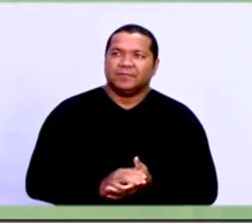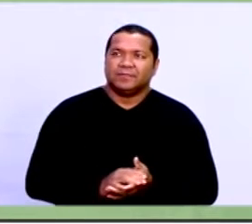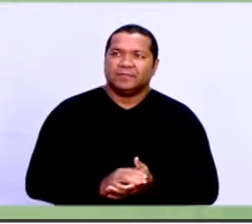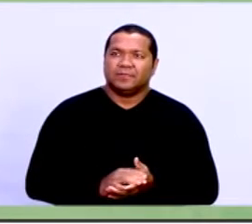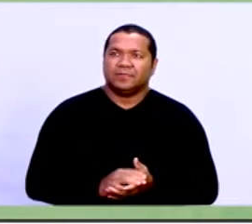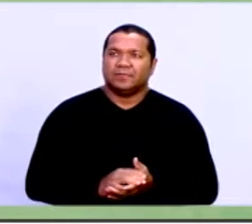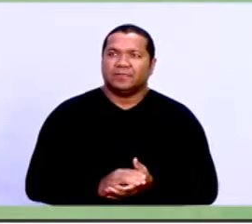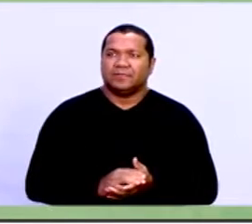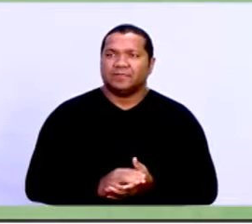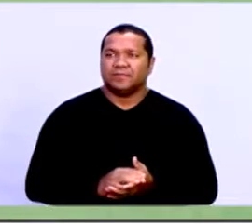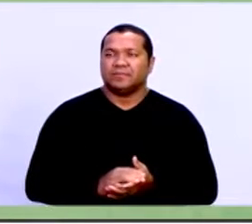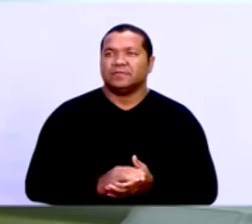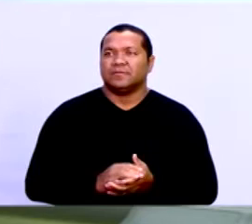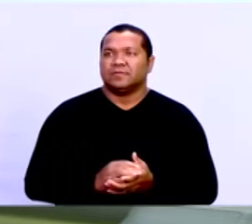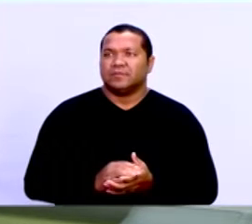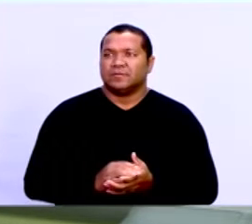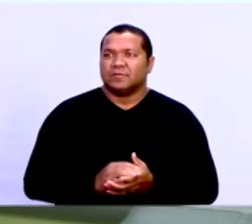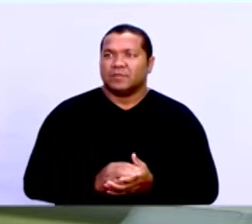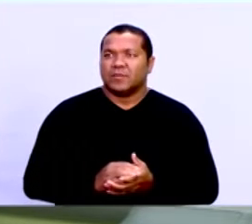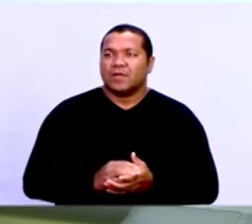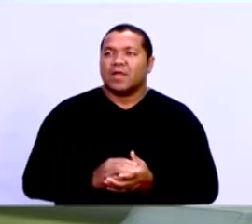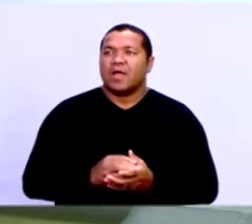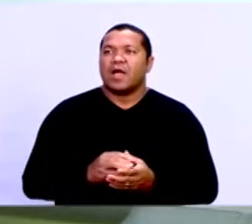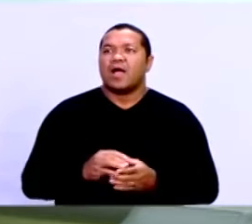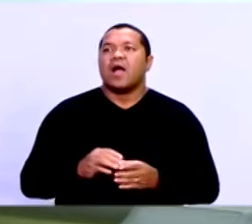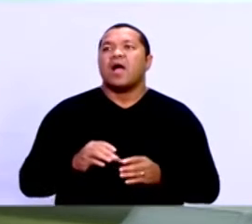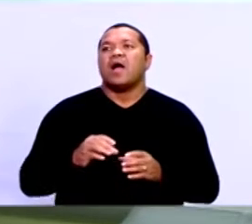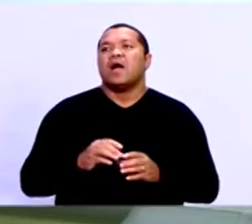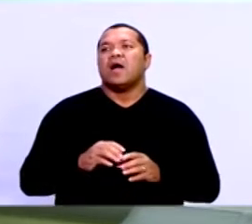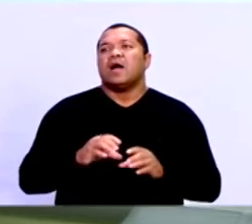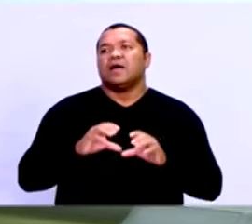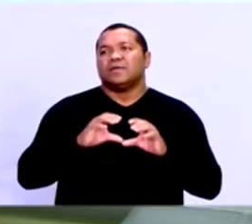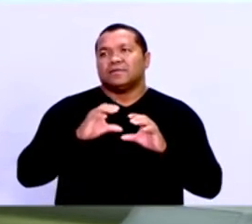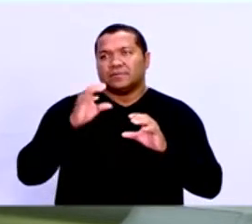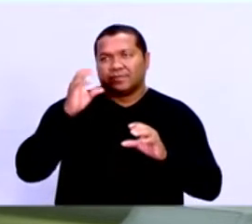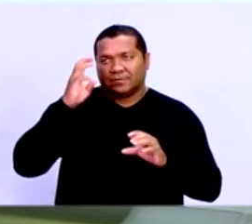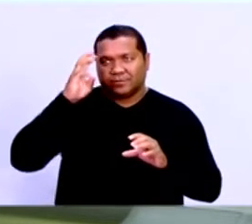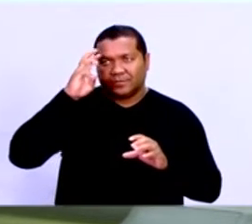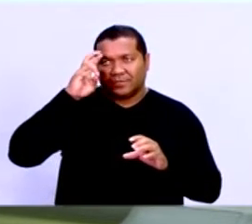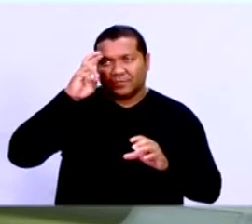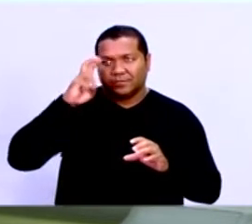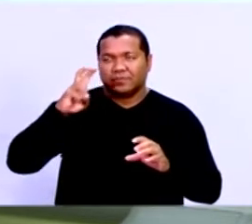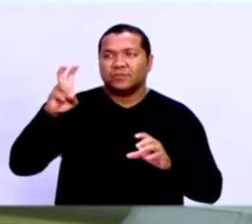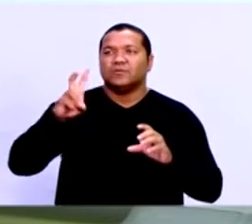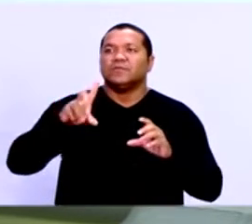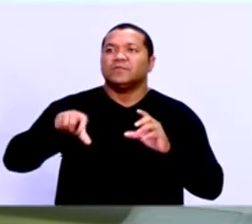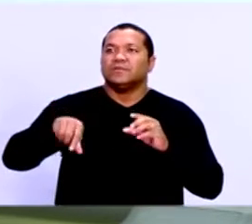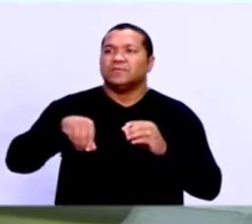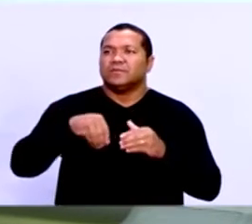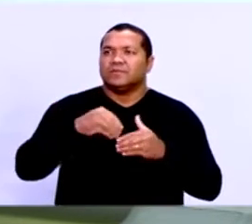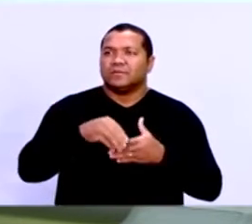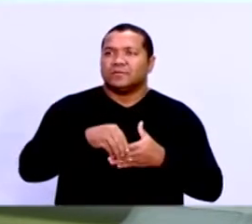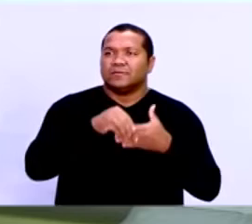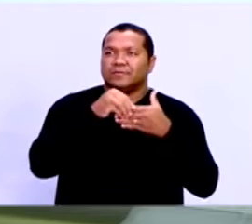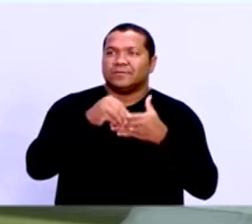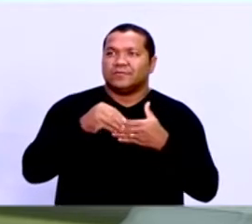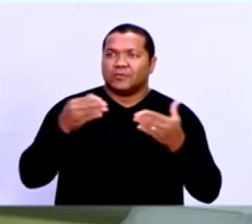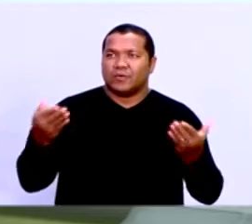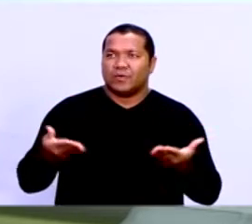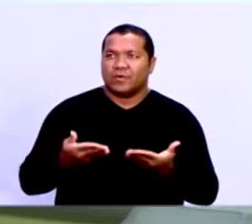a pergunta principal do nosso dessa nossa aula de hoje é porque projetar um sistema